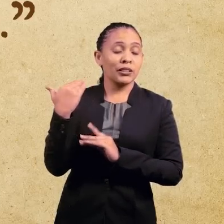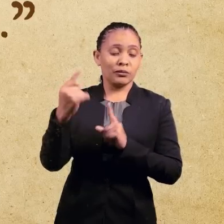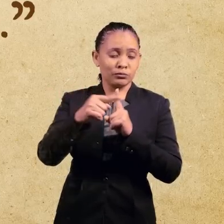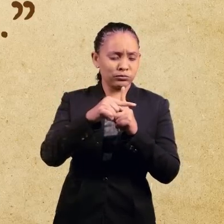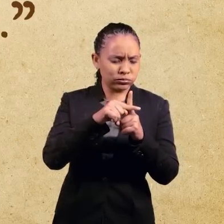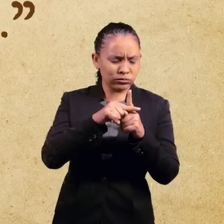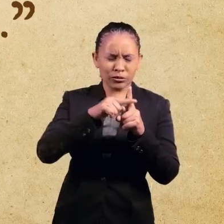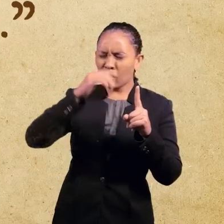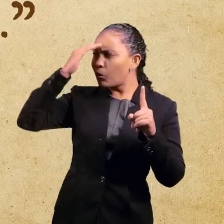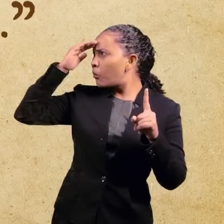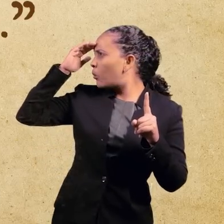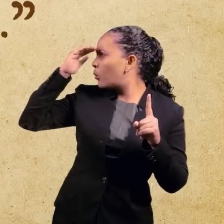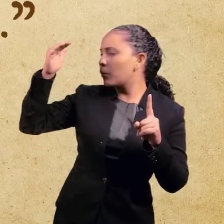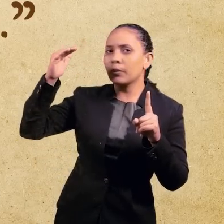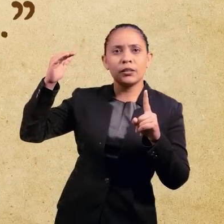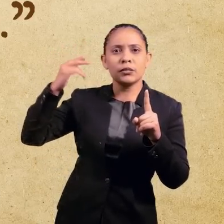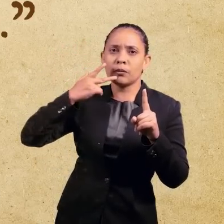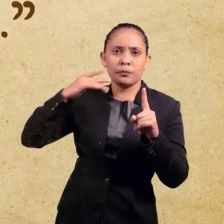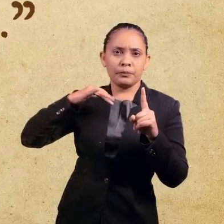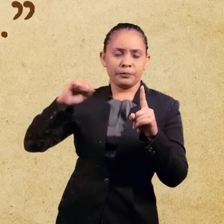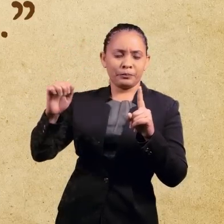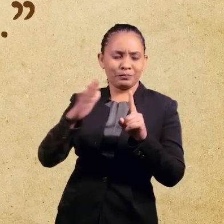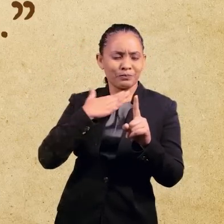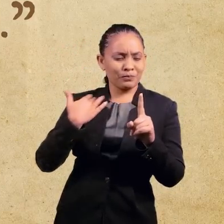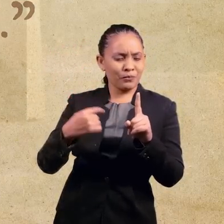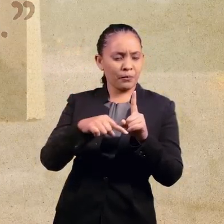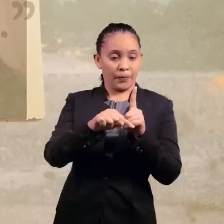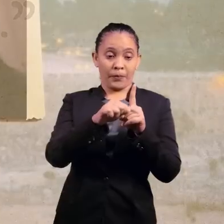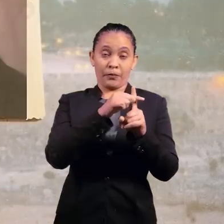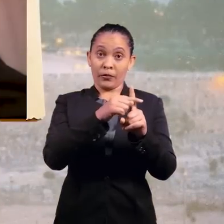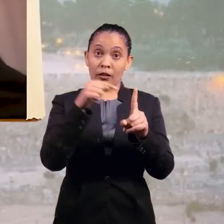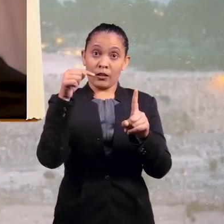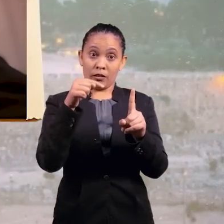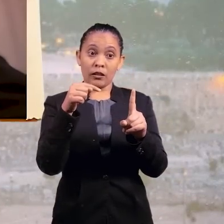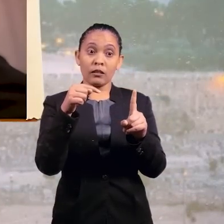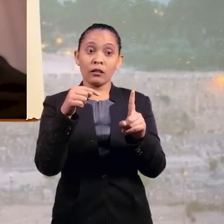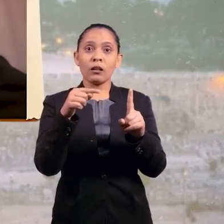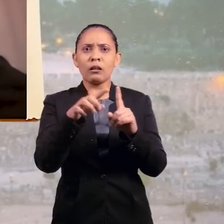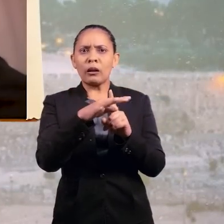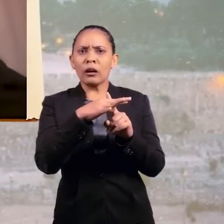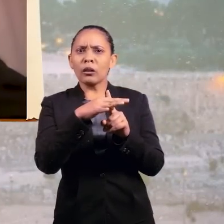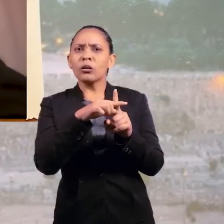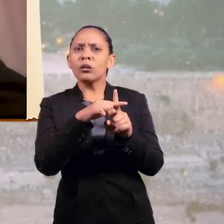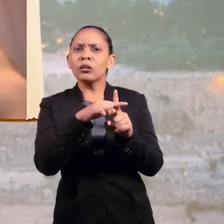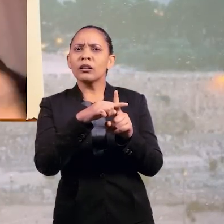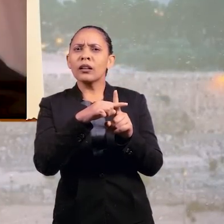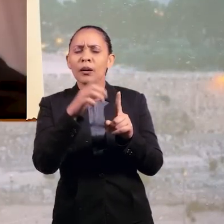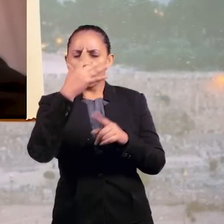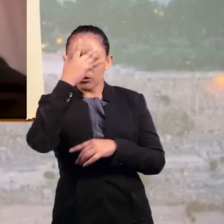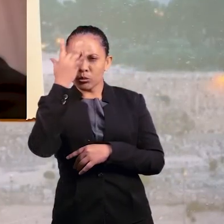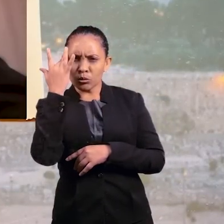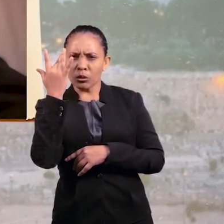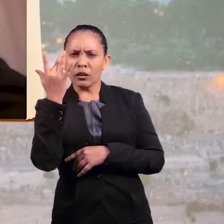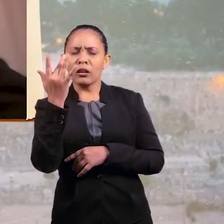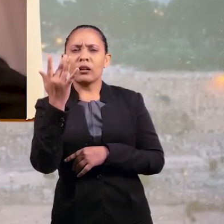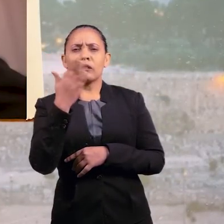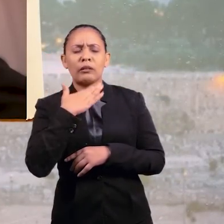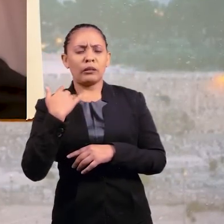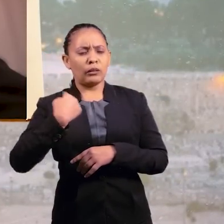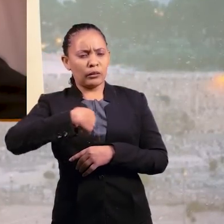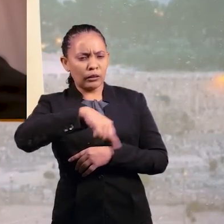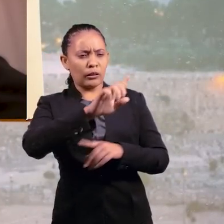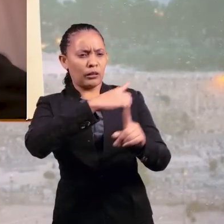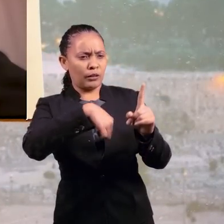cruz. Por que isso? Porque a morte de cruz era uma maldição. Maldito aquele que fosse